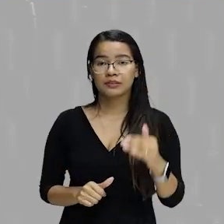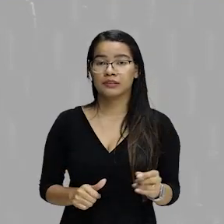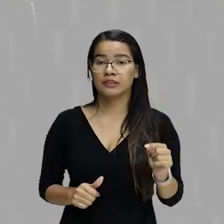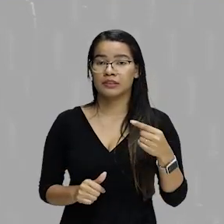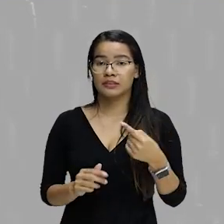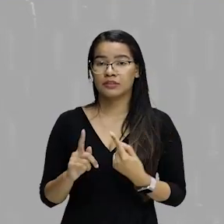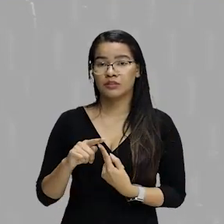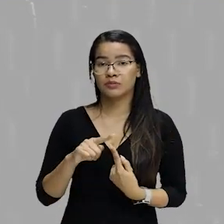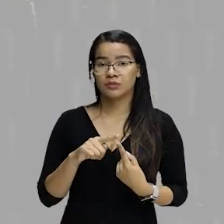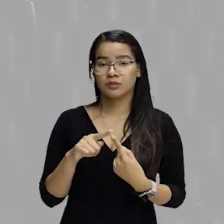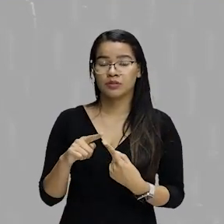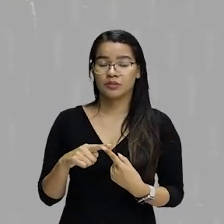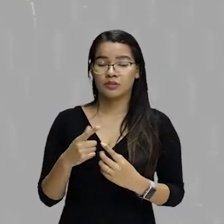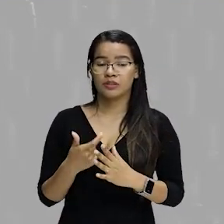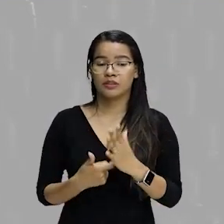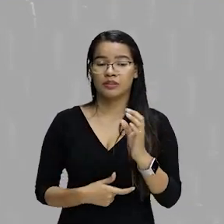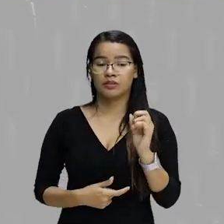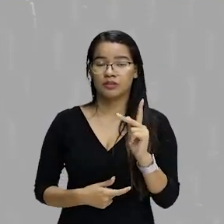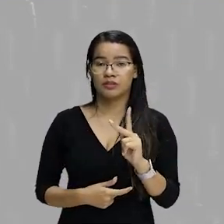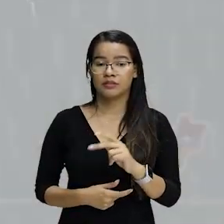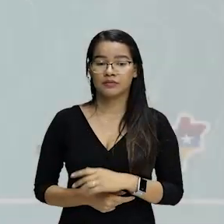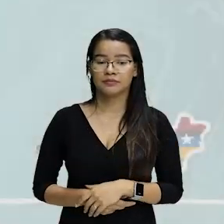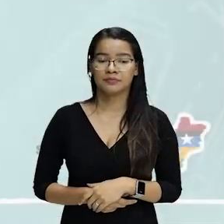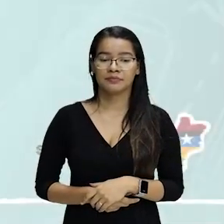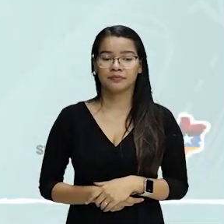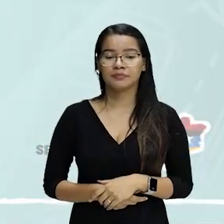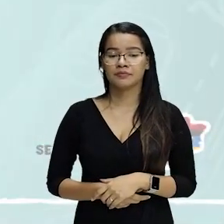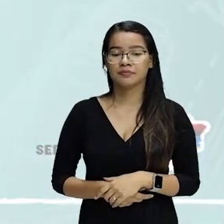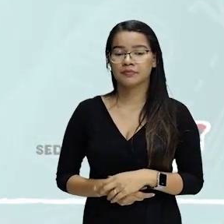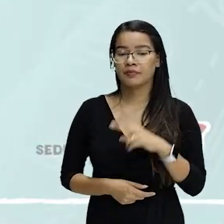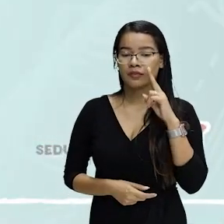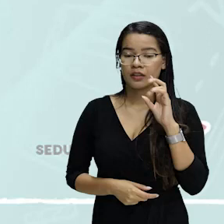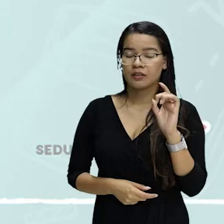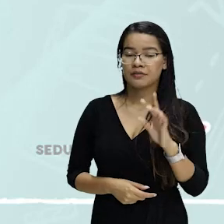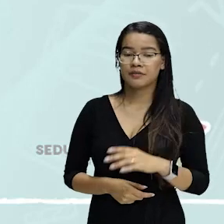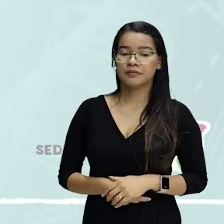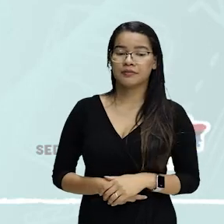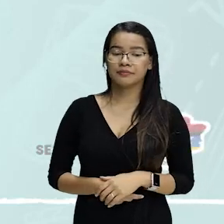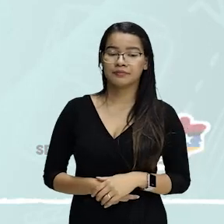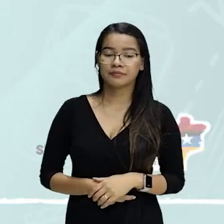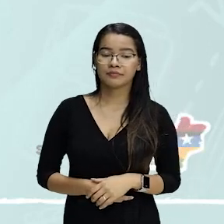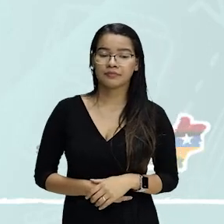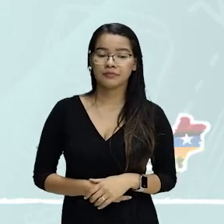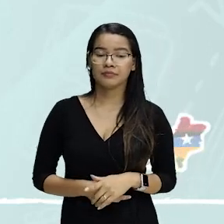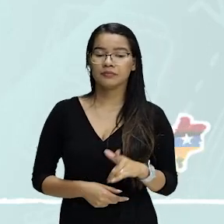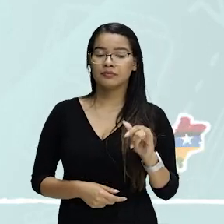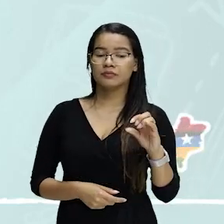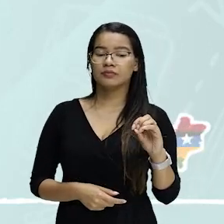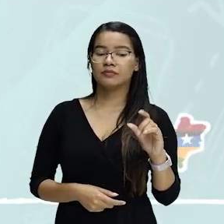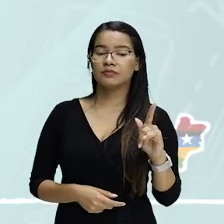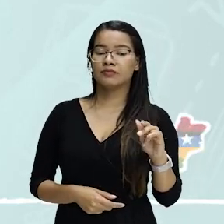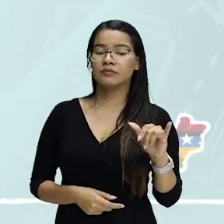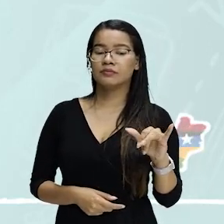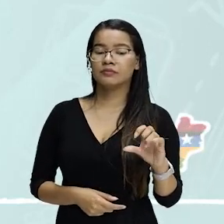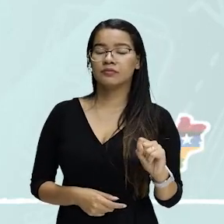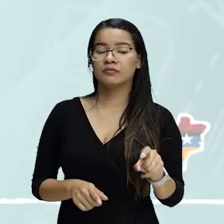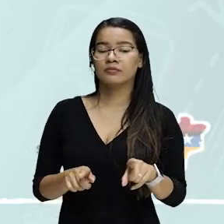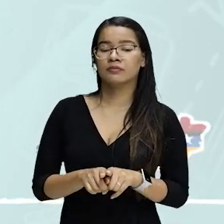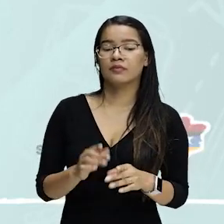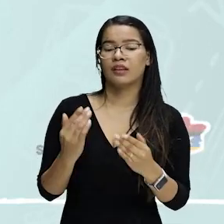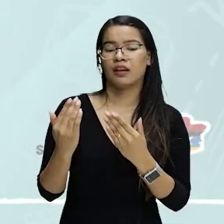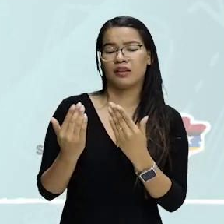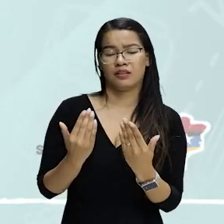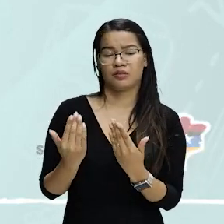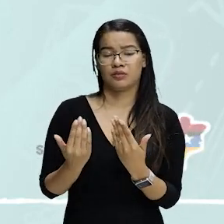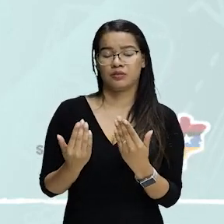de texto, no poema, ok? Veja só aí, ó. Logias e analogias.